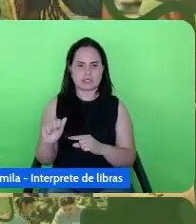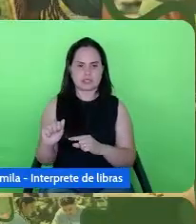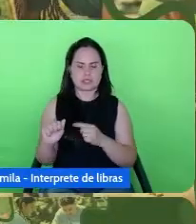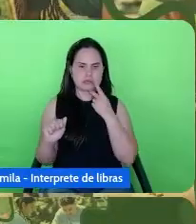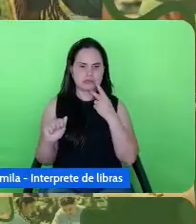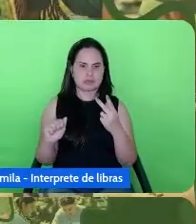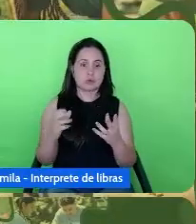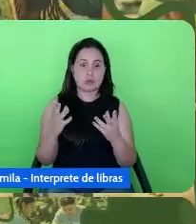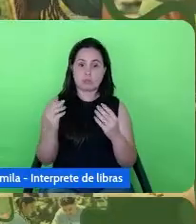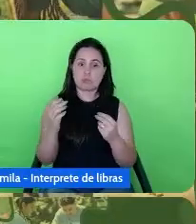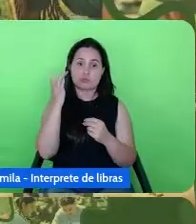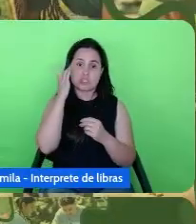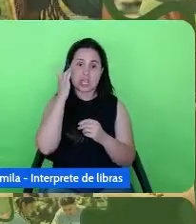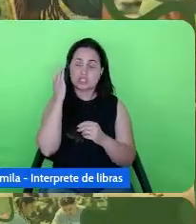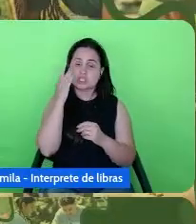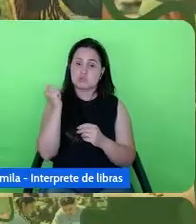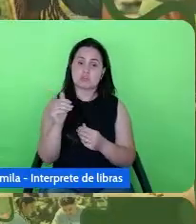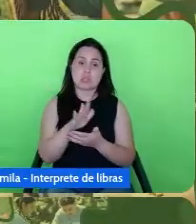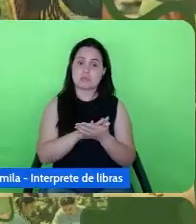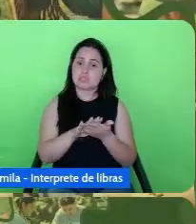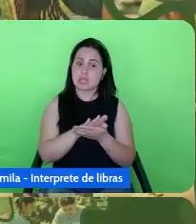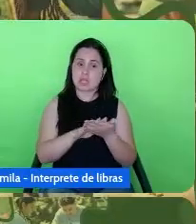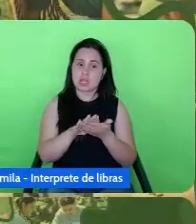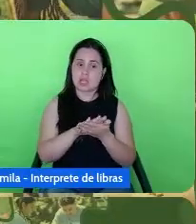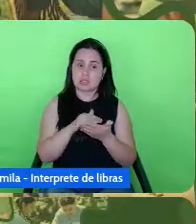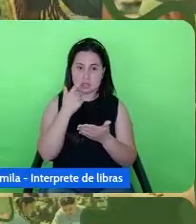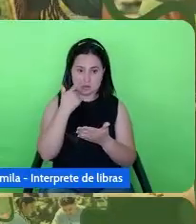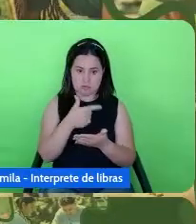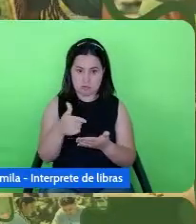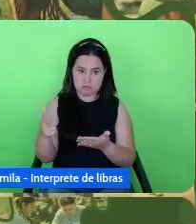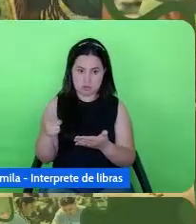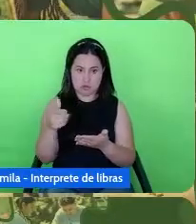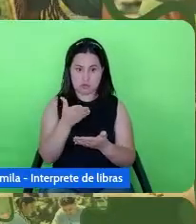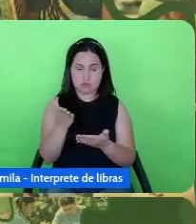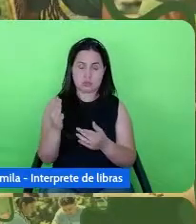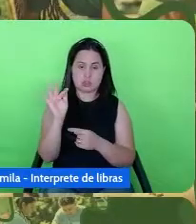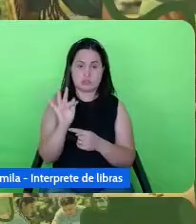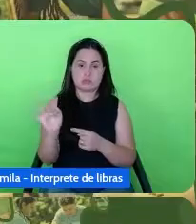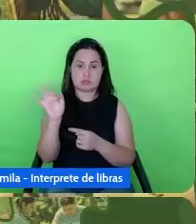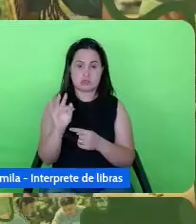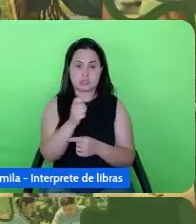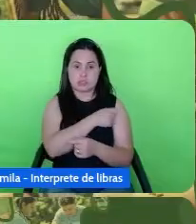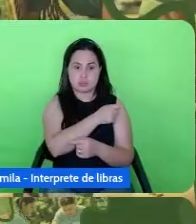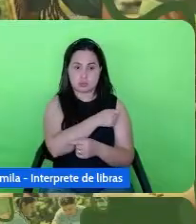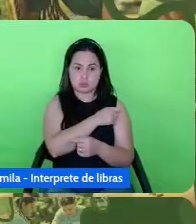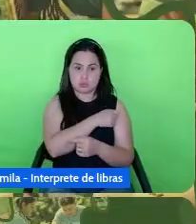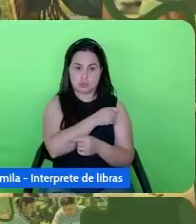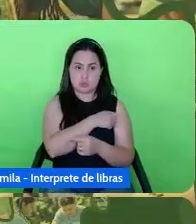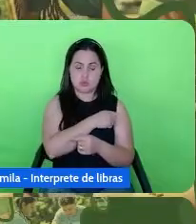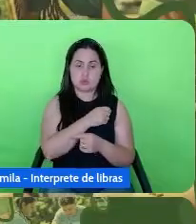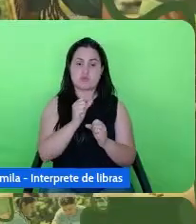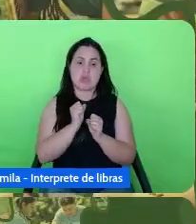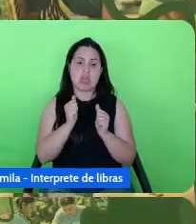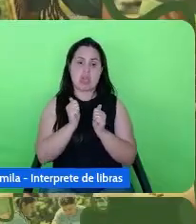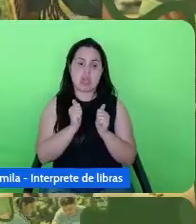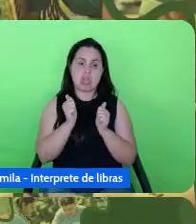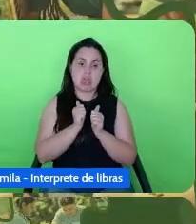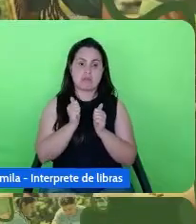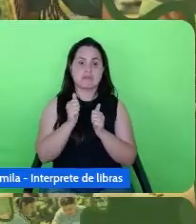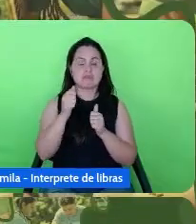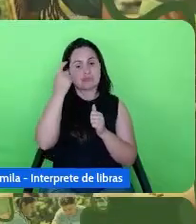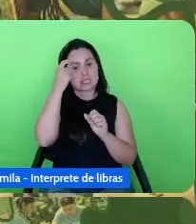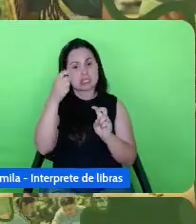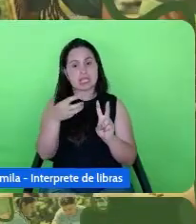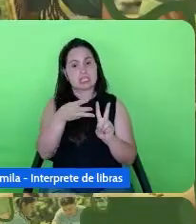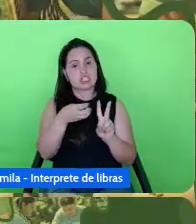muitos acham que não sabem nada, né? Viu, queridos universitários e universitárias? Vão sair desse lugar comum de achar que indígenas não